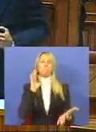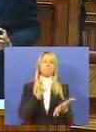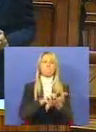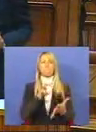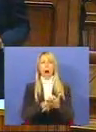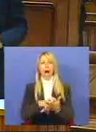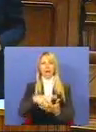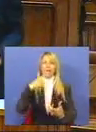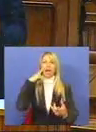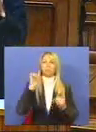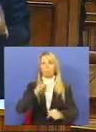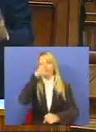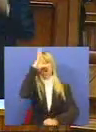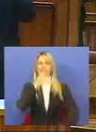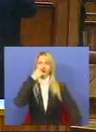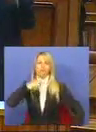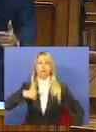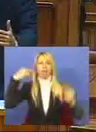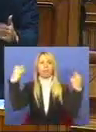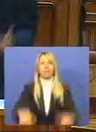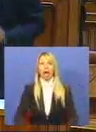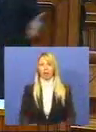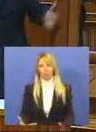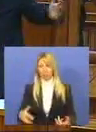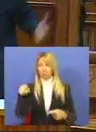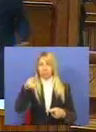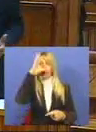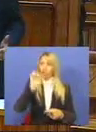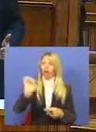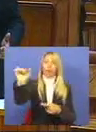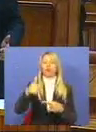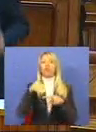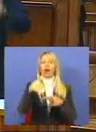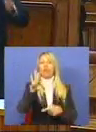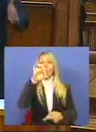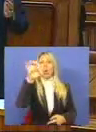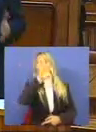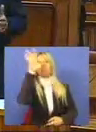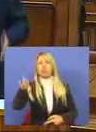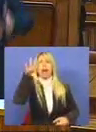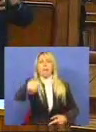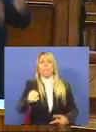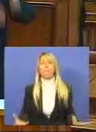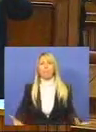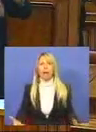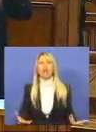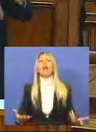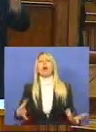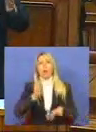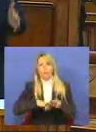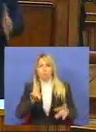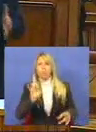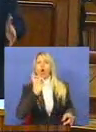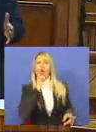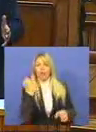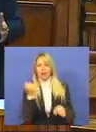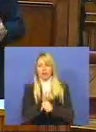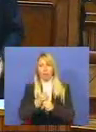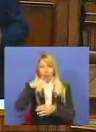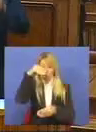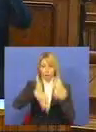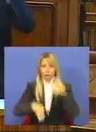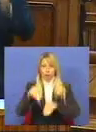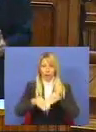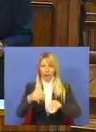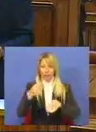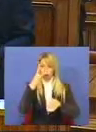governação falhada? O senhor está a caminho dos 8%. É a marca de quê? Com um Código de Trabalho votado daqui a 2 dias para